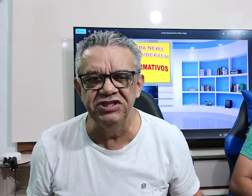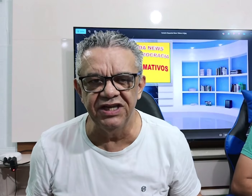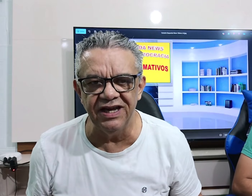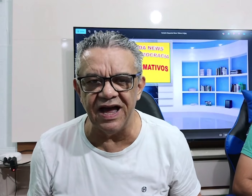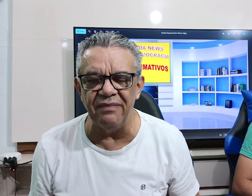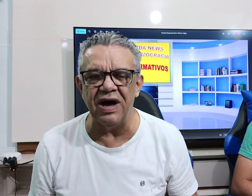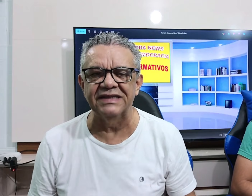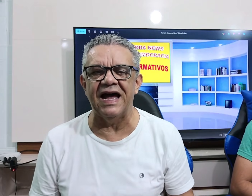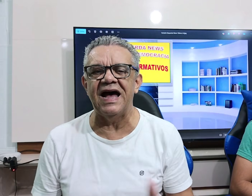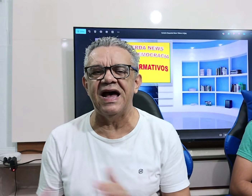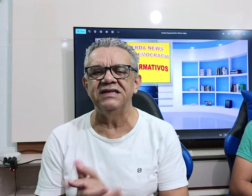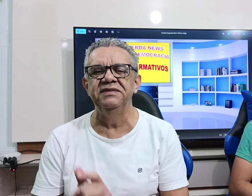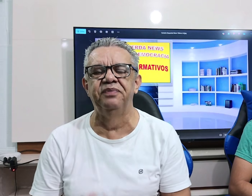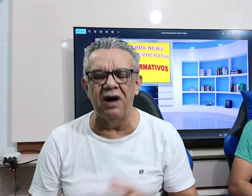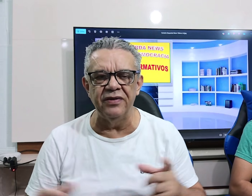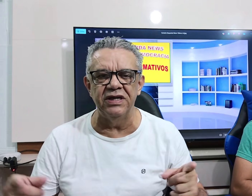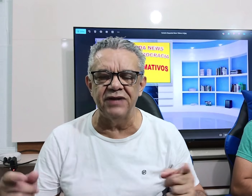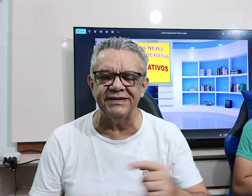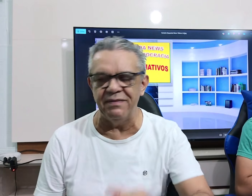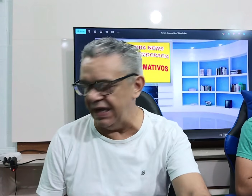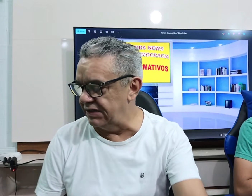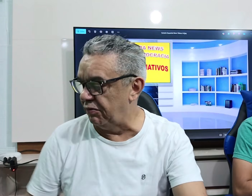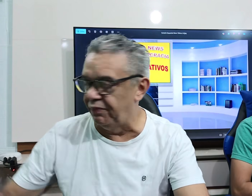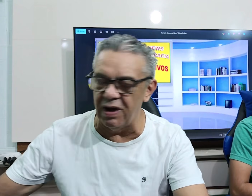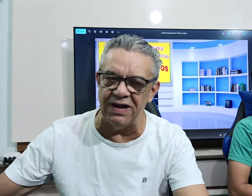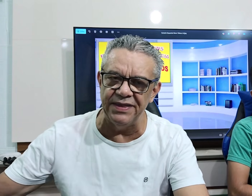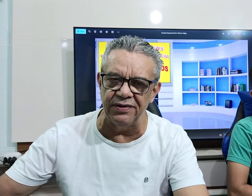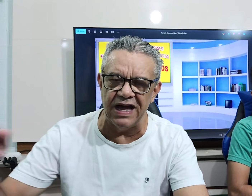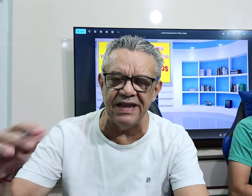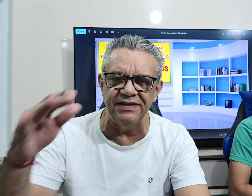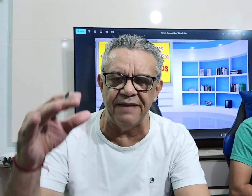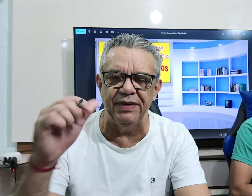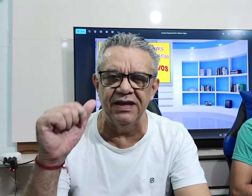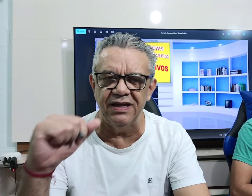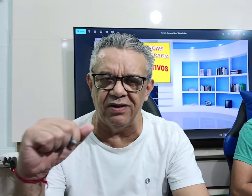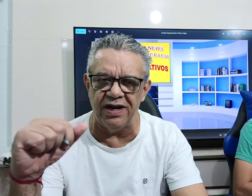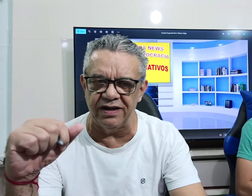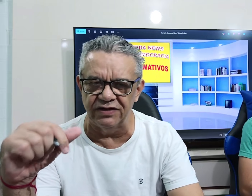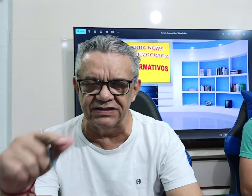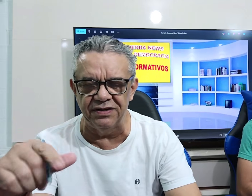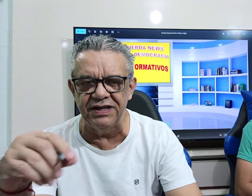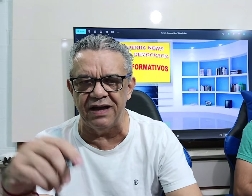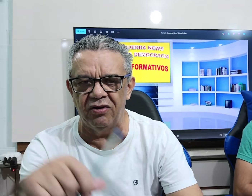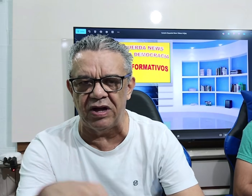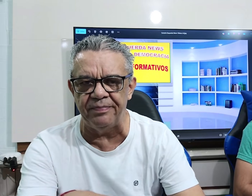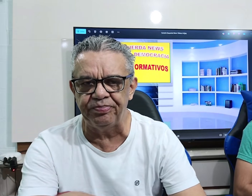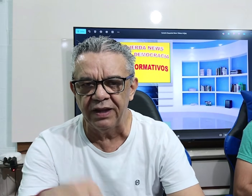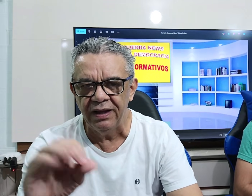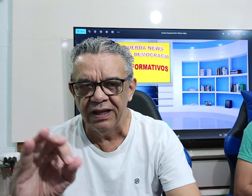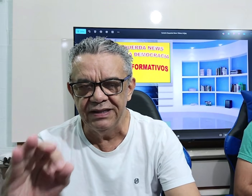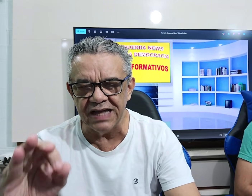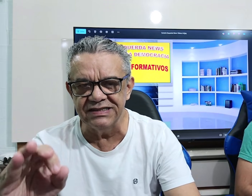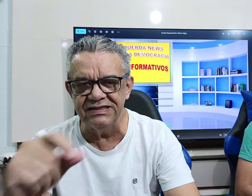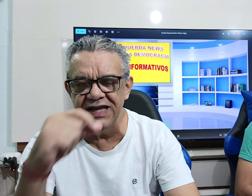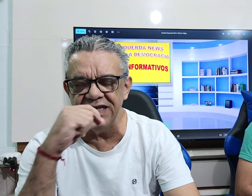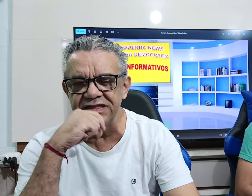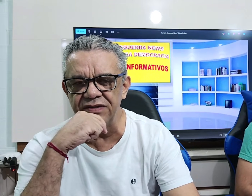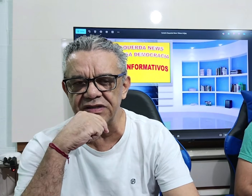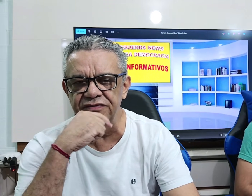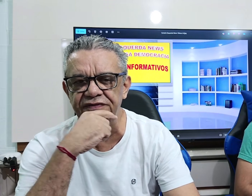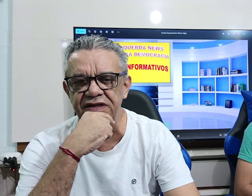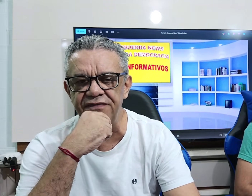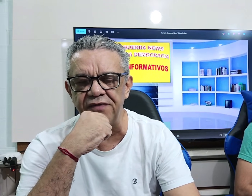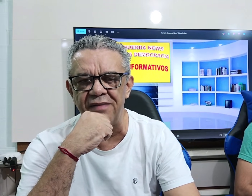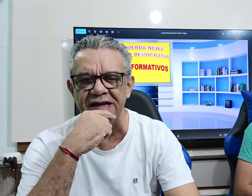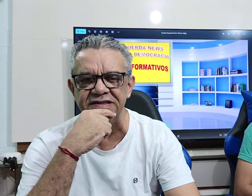Bom dia, boa tarde, boa noite ou até mesmo boa madrugada, dependendo da hora que você nos dê a honra de assistir a esse